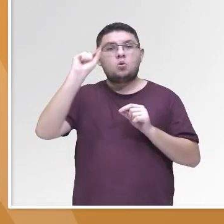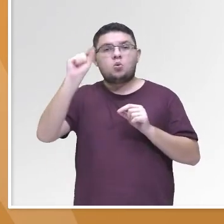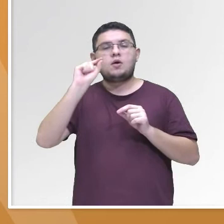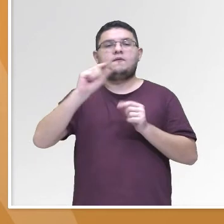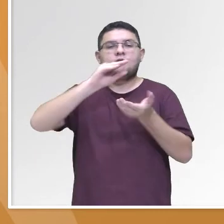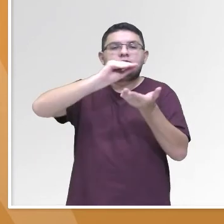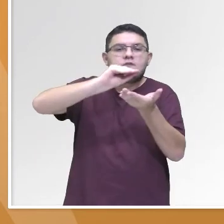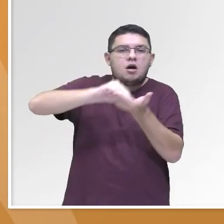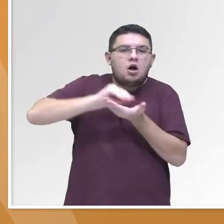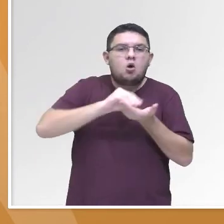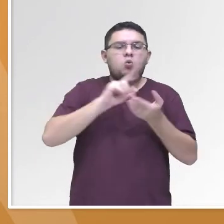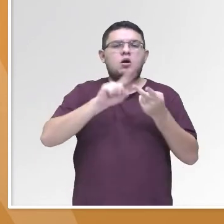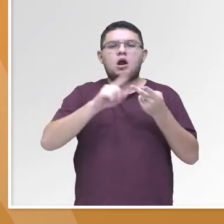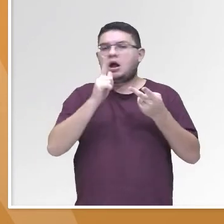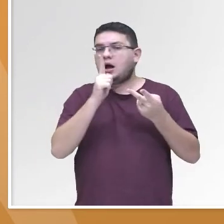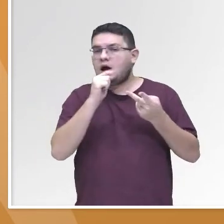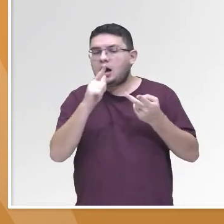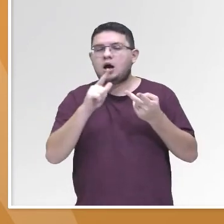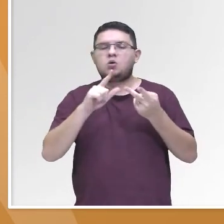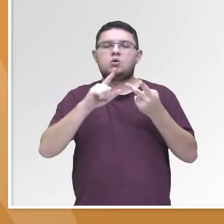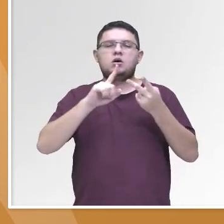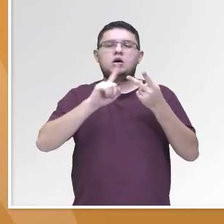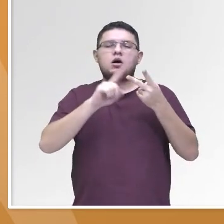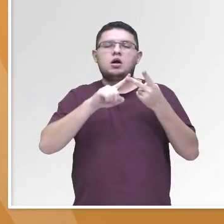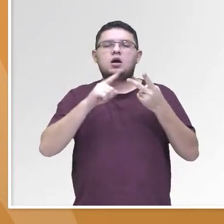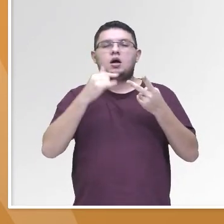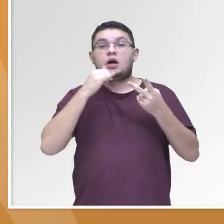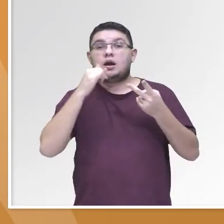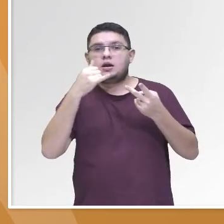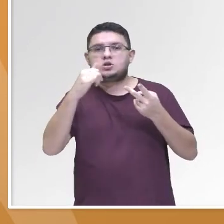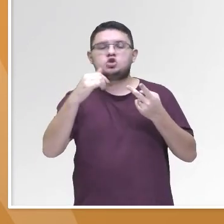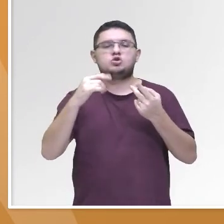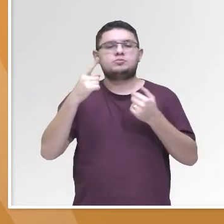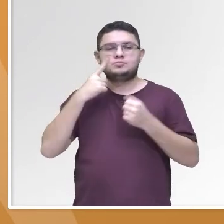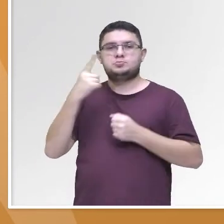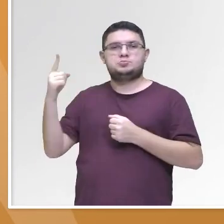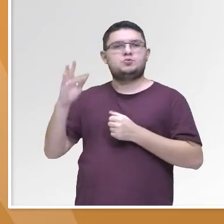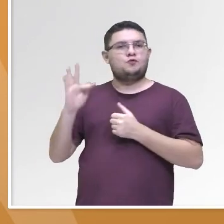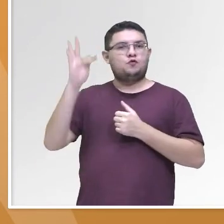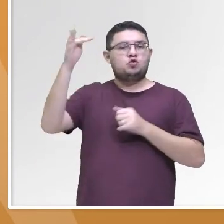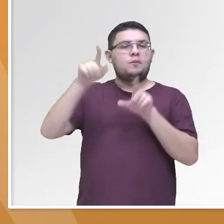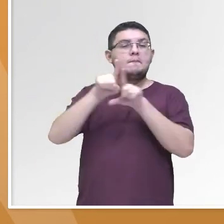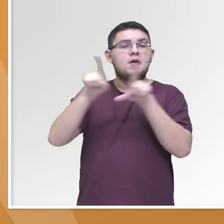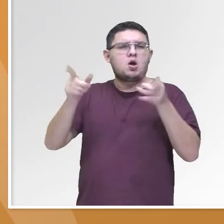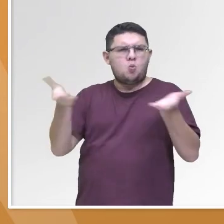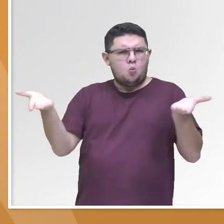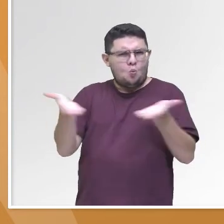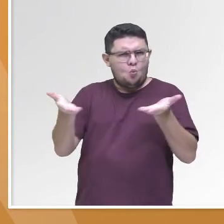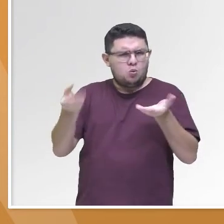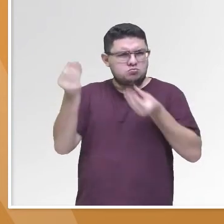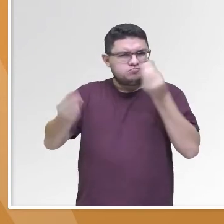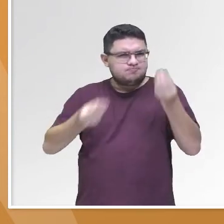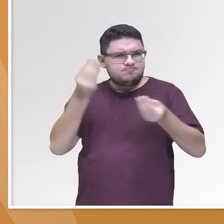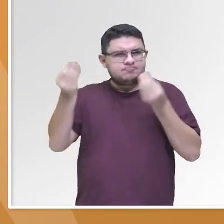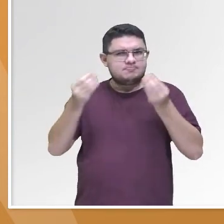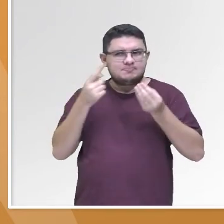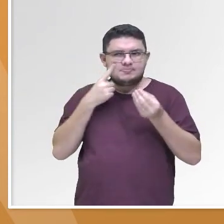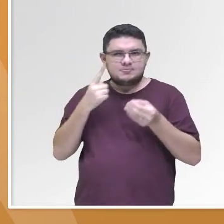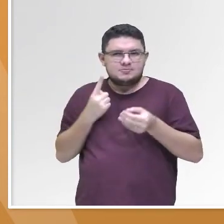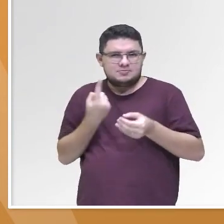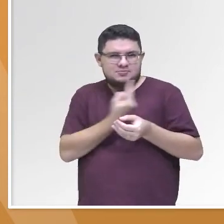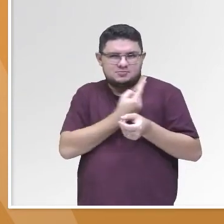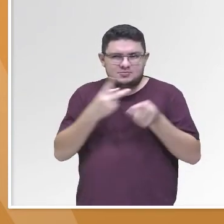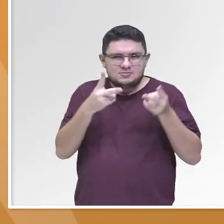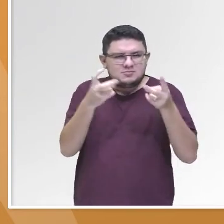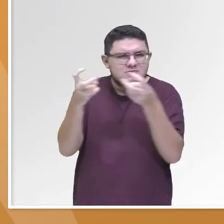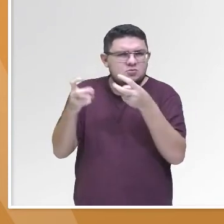nossas necessidades, aí eu coloquei para vocês no futuro. Mas pensem aí hoje, né? A gente já